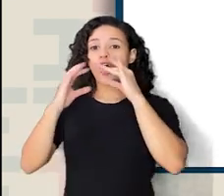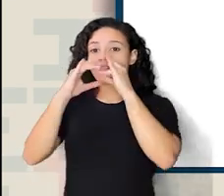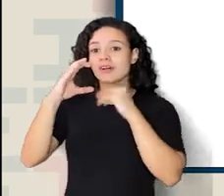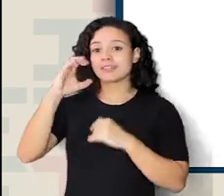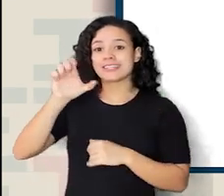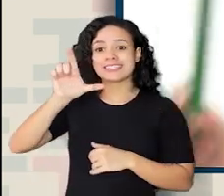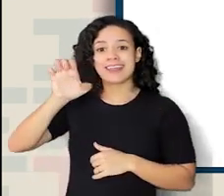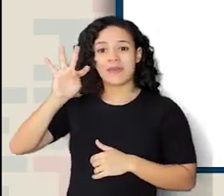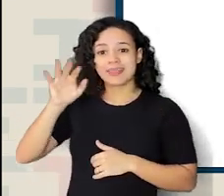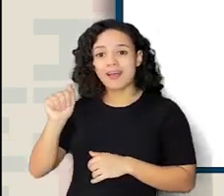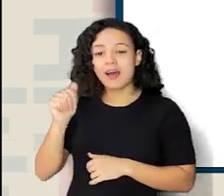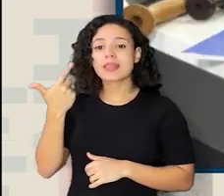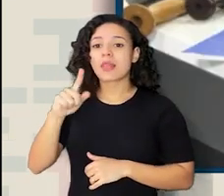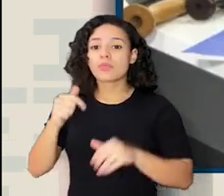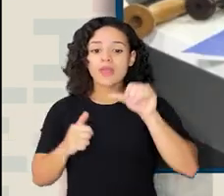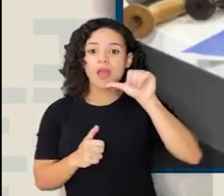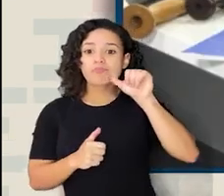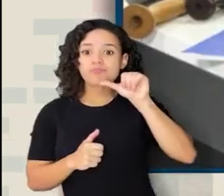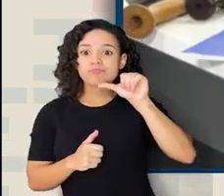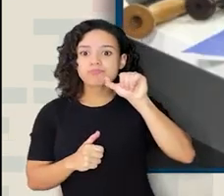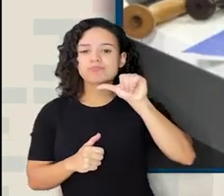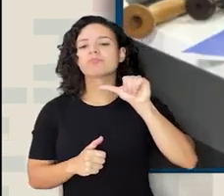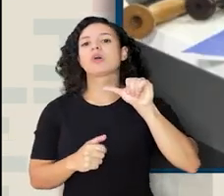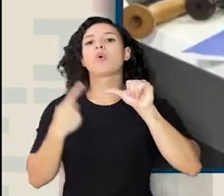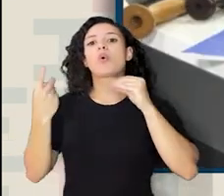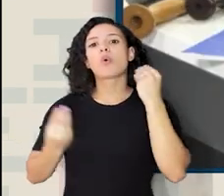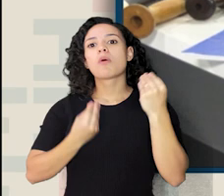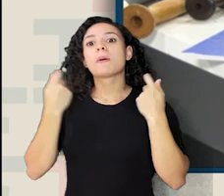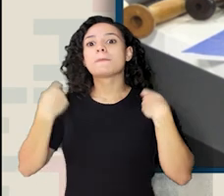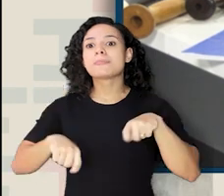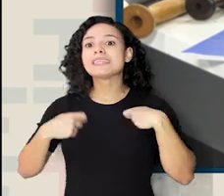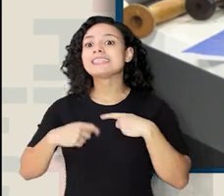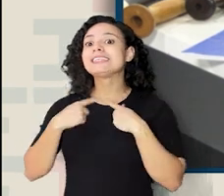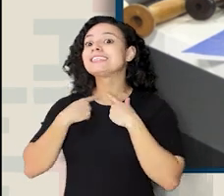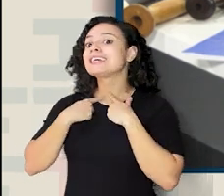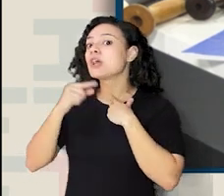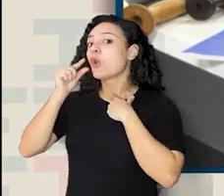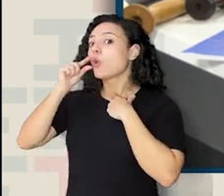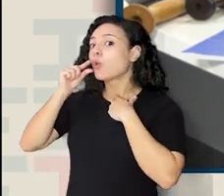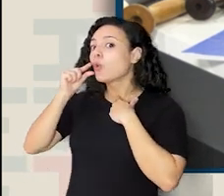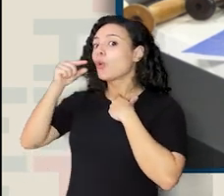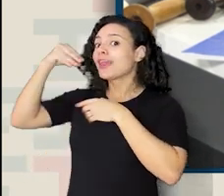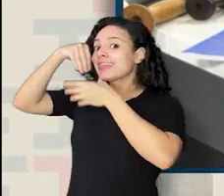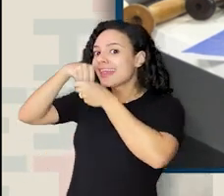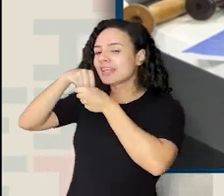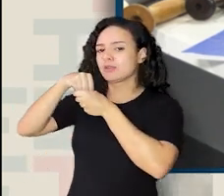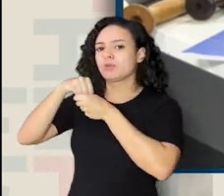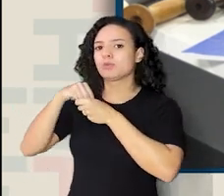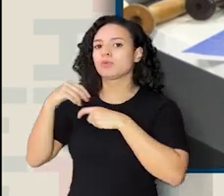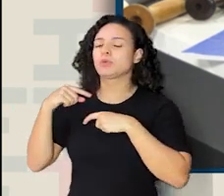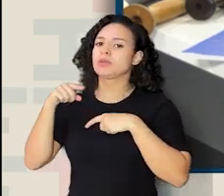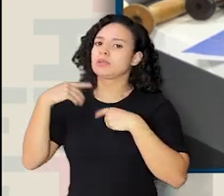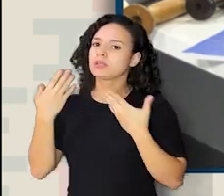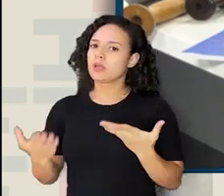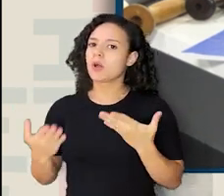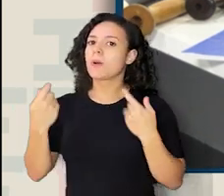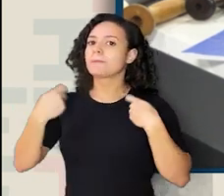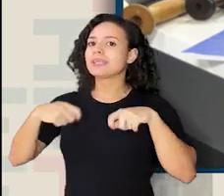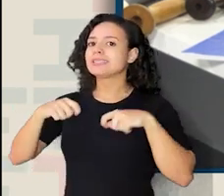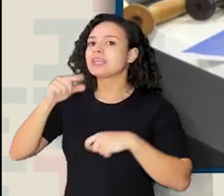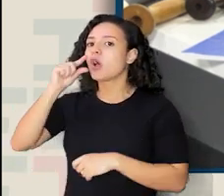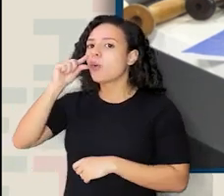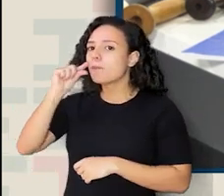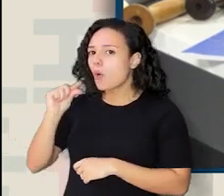flauta celta, por exemplo, que não tem esse polegar, a gente tem que fazer isso o tempo todo no sopro. Então, eu sopro menos